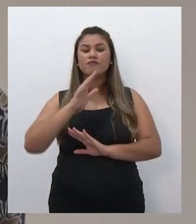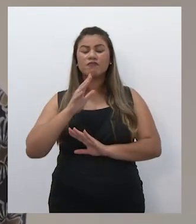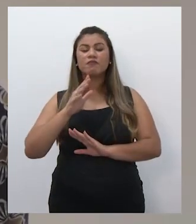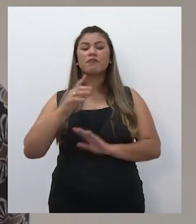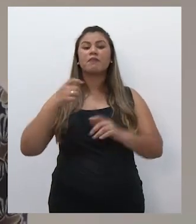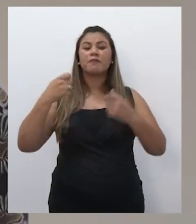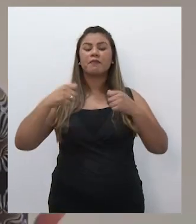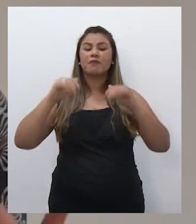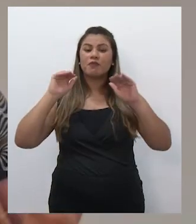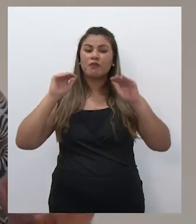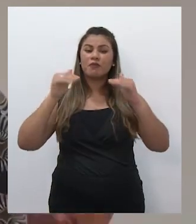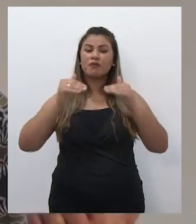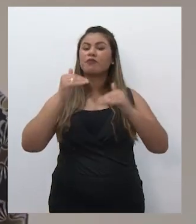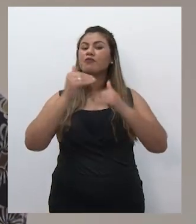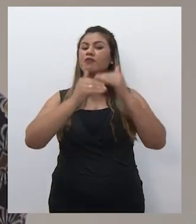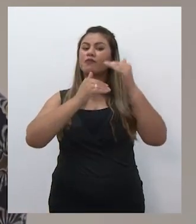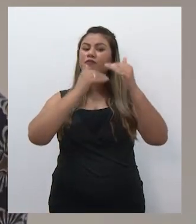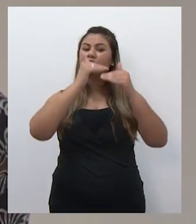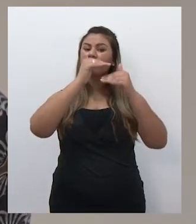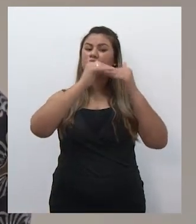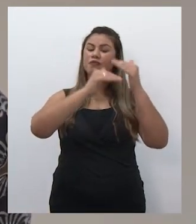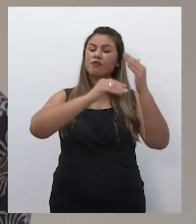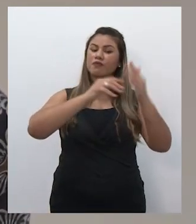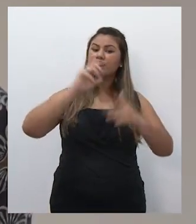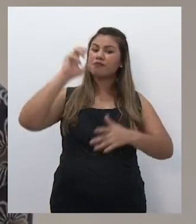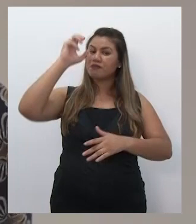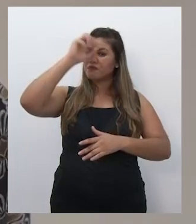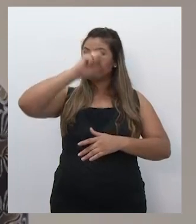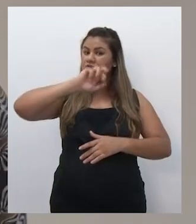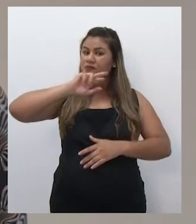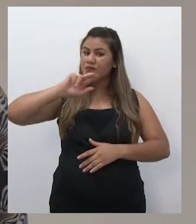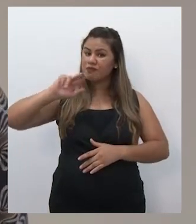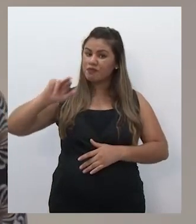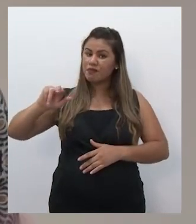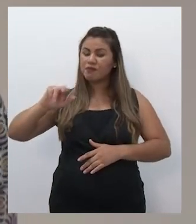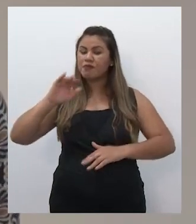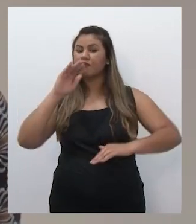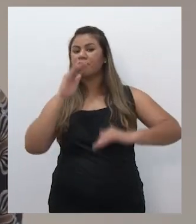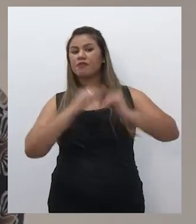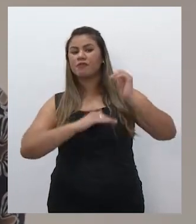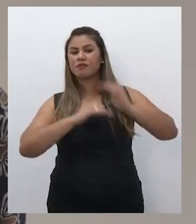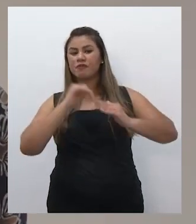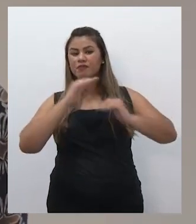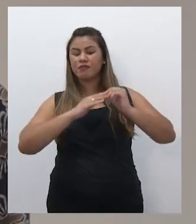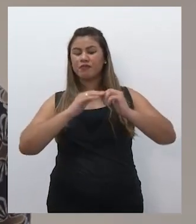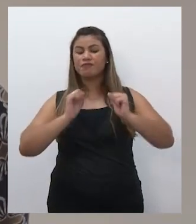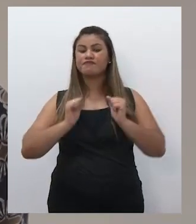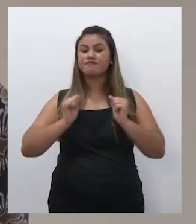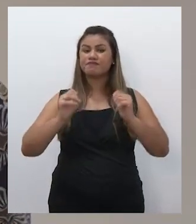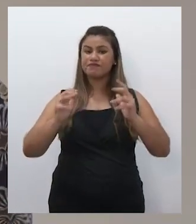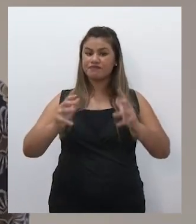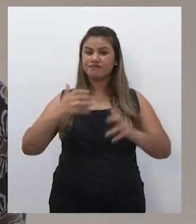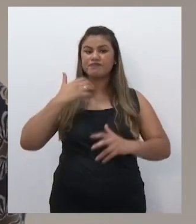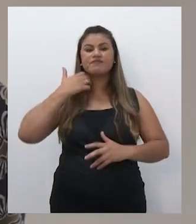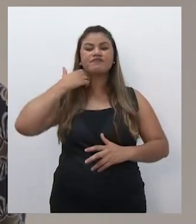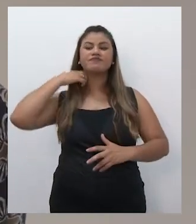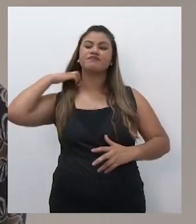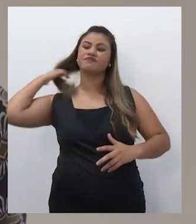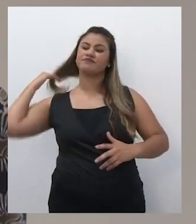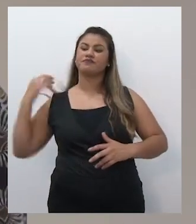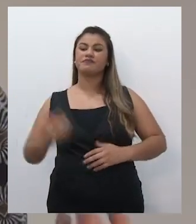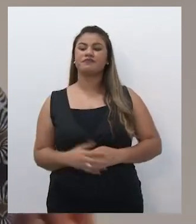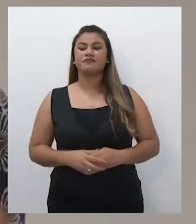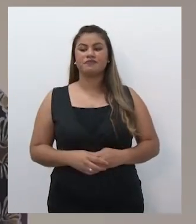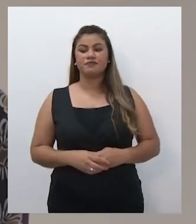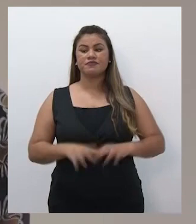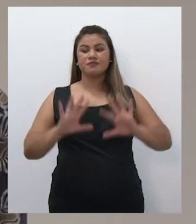como foco o desenvolvimento de conhecimentos, habilidades e atitudes. Ou seja, não adianta